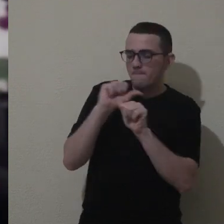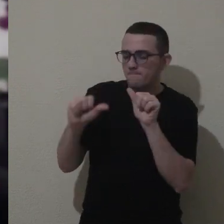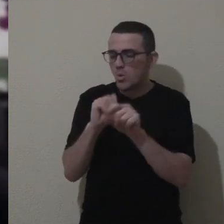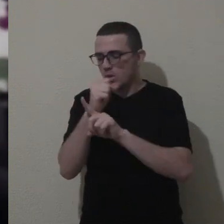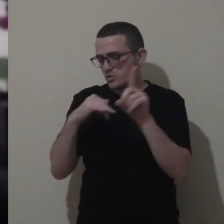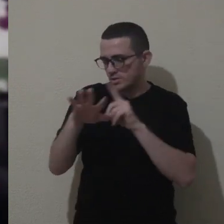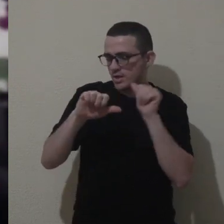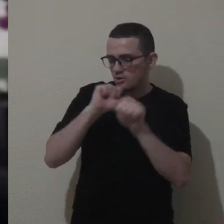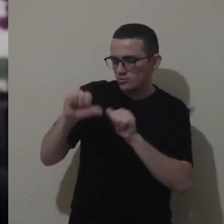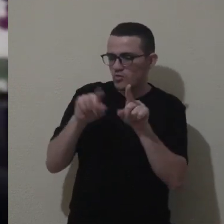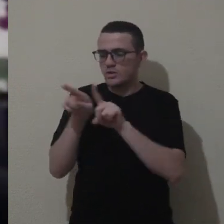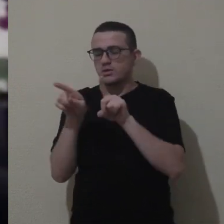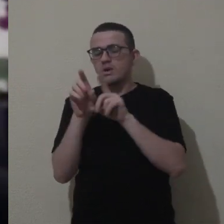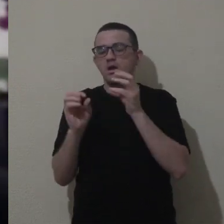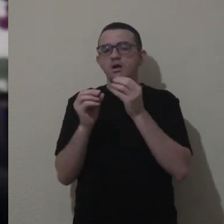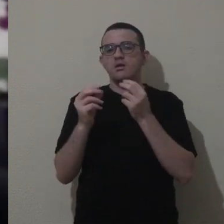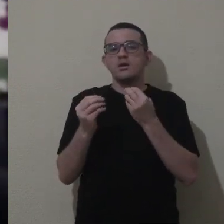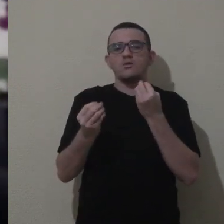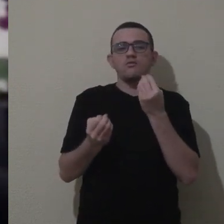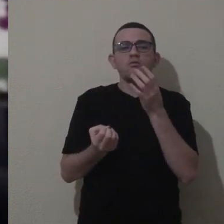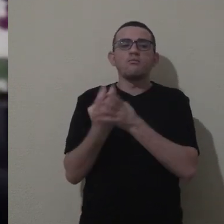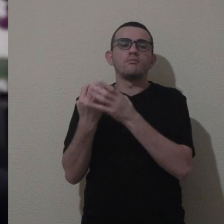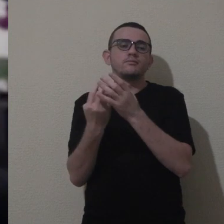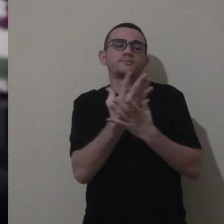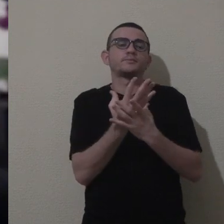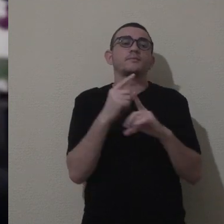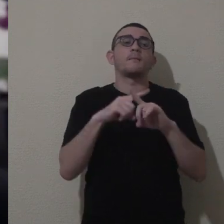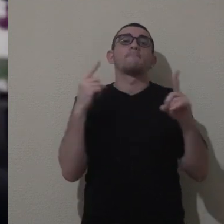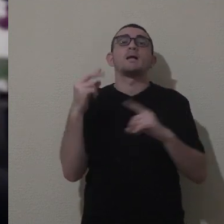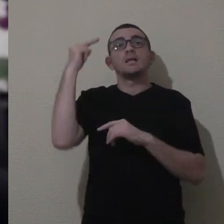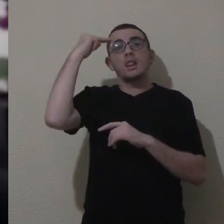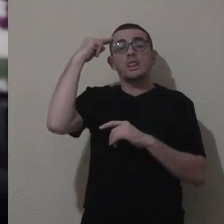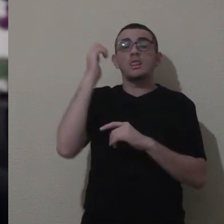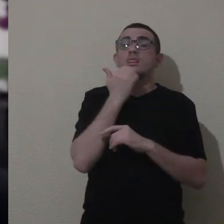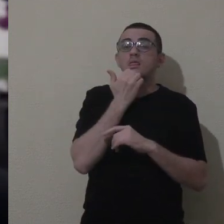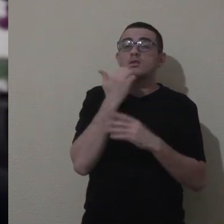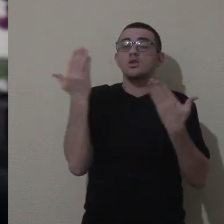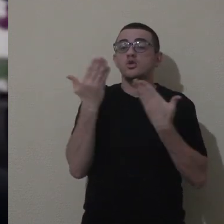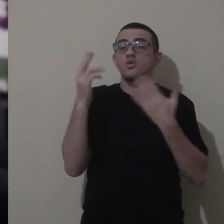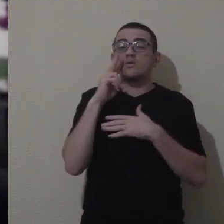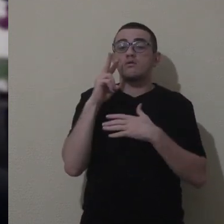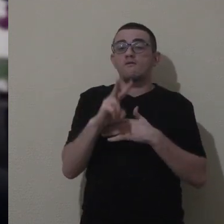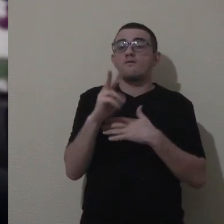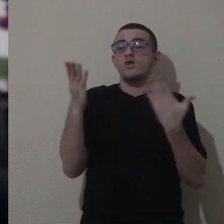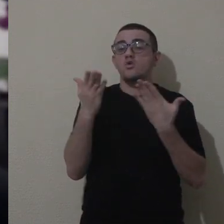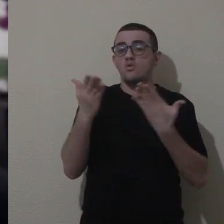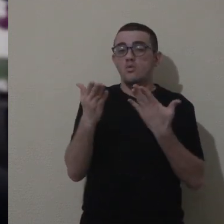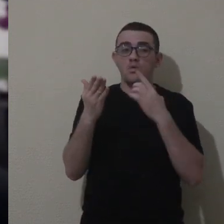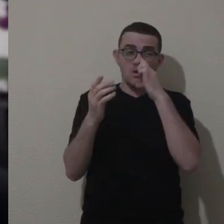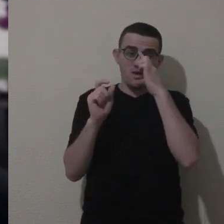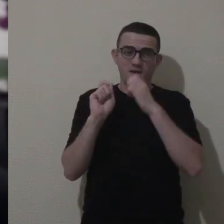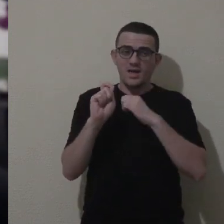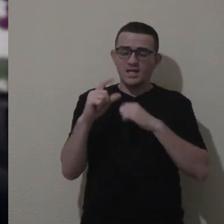mudando e, né, conforme vai acontecendo. Mas a questão da neurociência, que eu vejo em